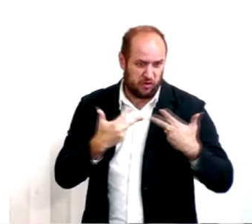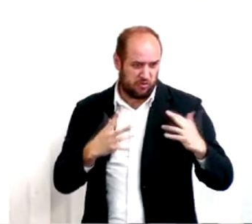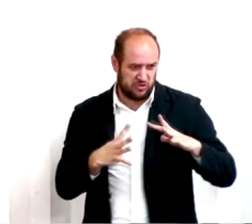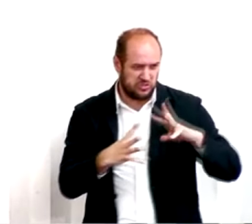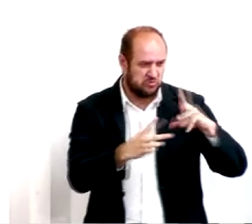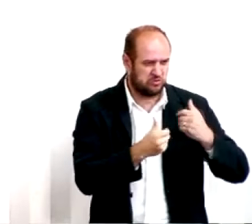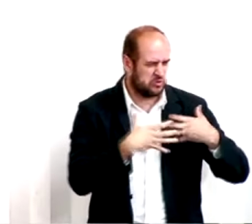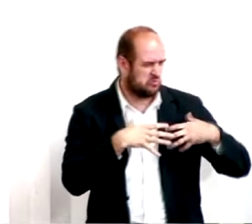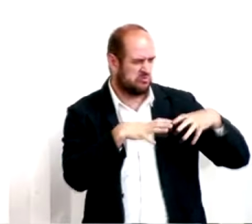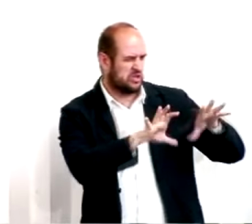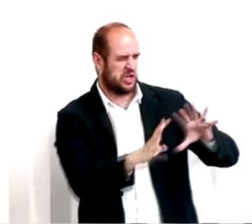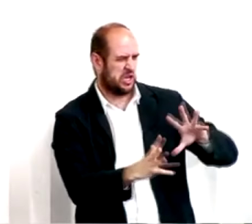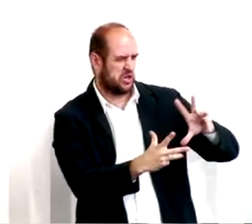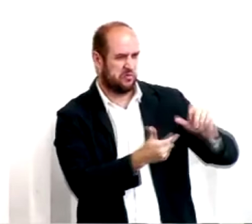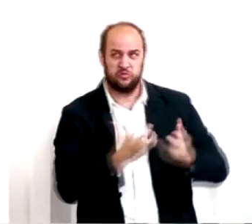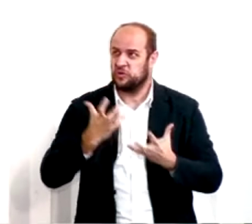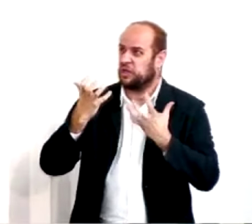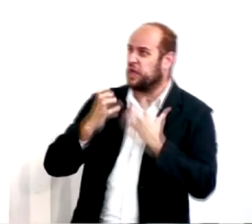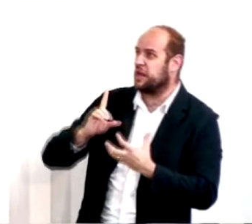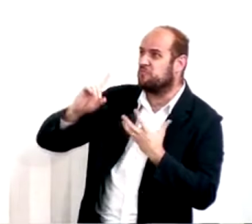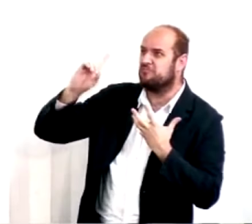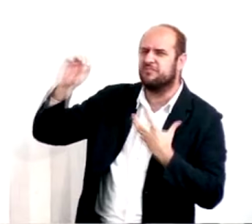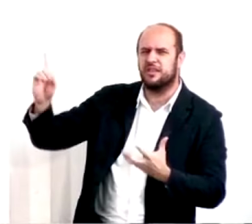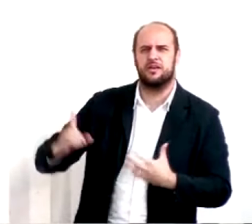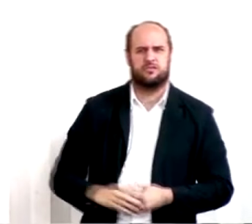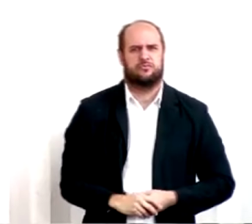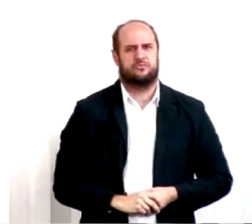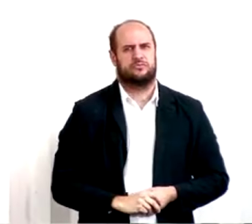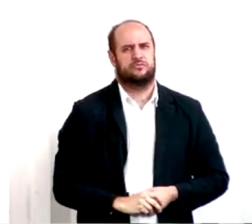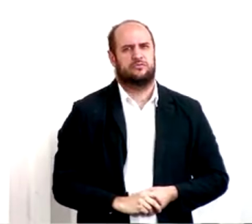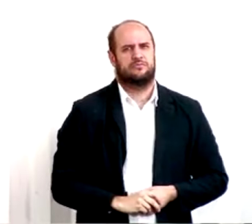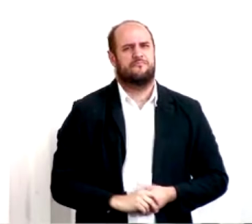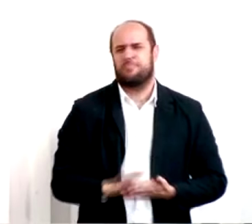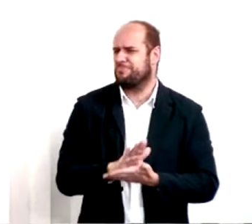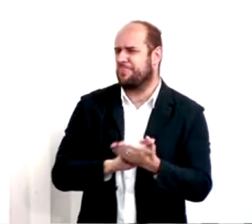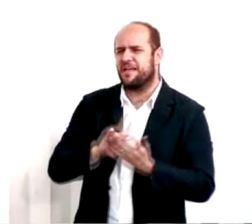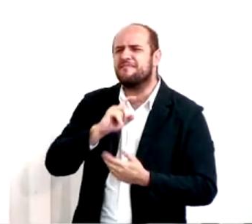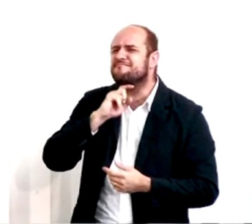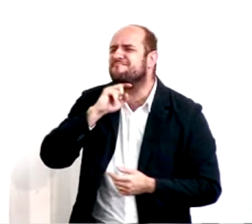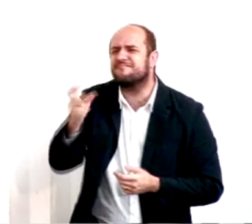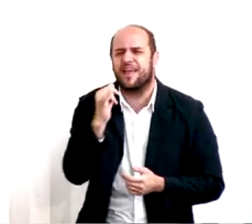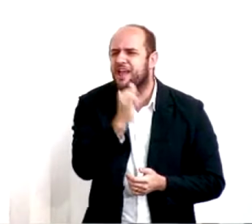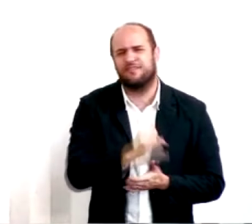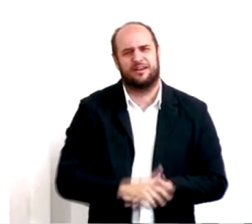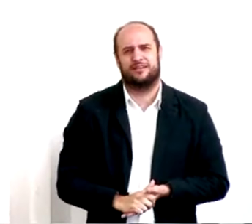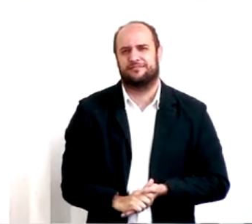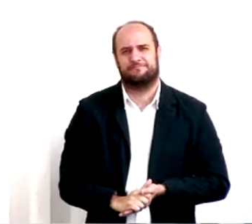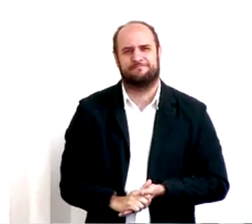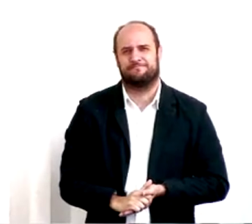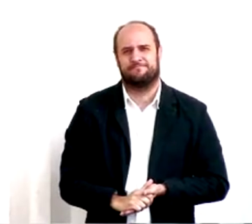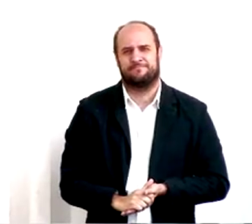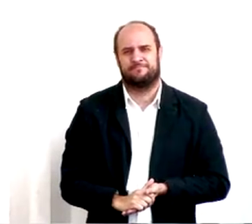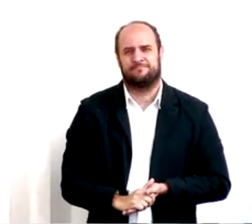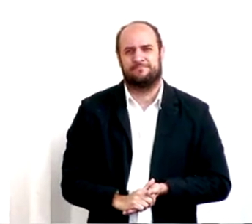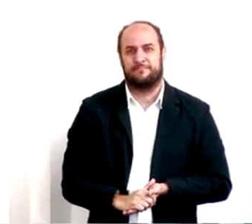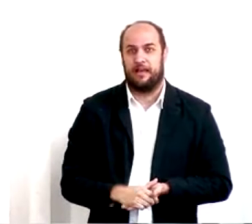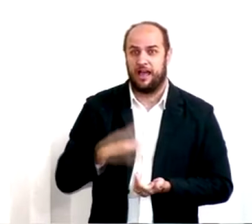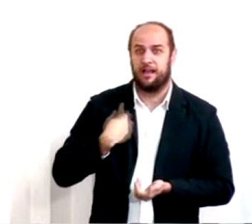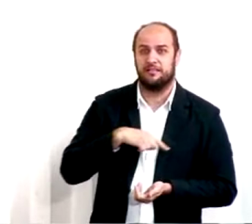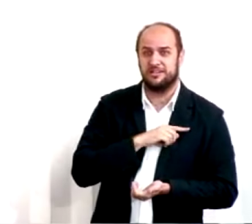mundo não quero este mundo porque eu quero Deus Nenhum de Nós disse isso éramos Inimigos